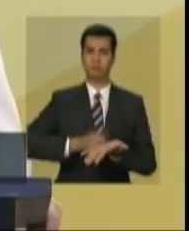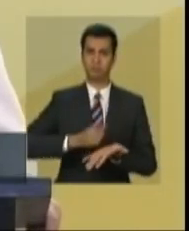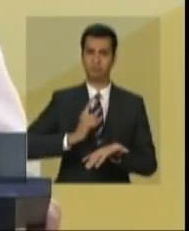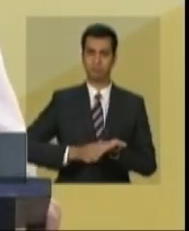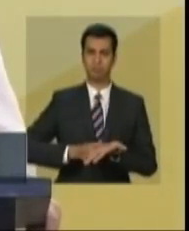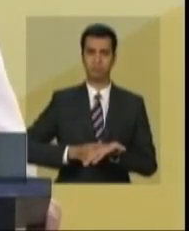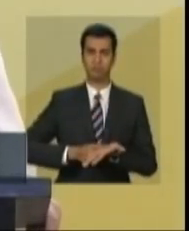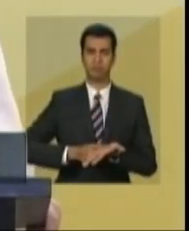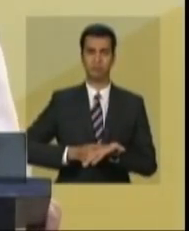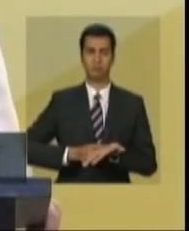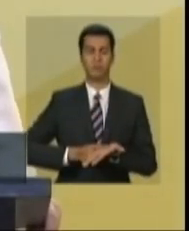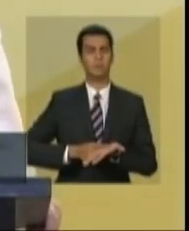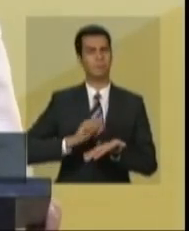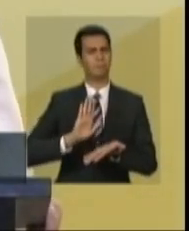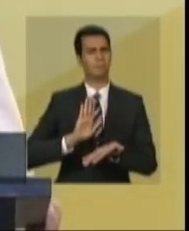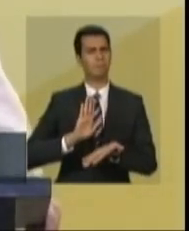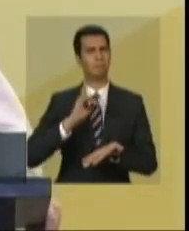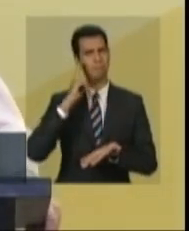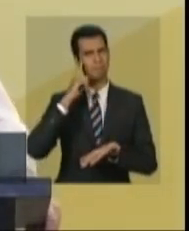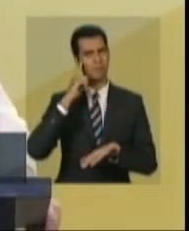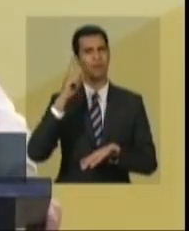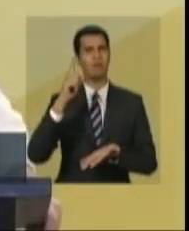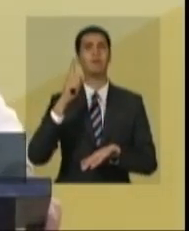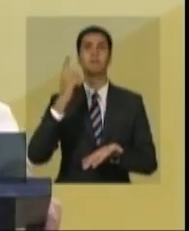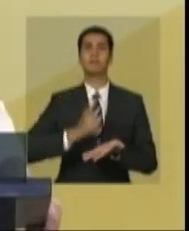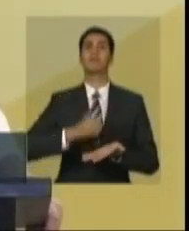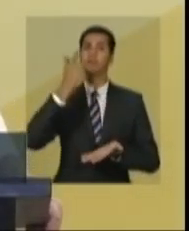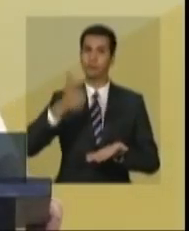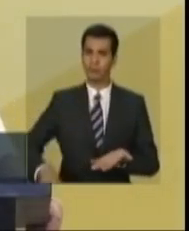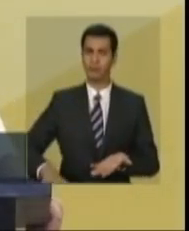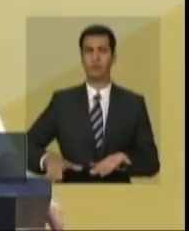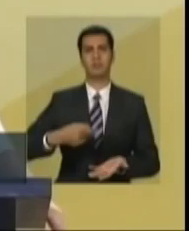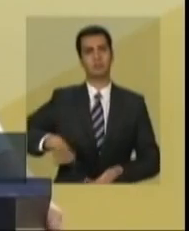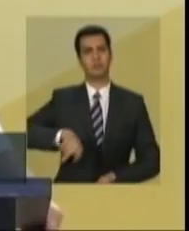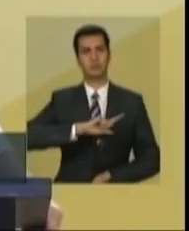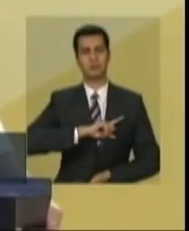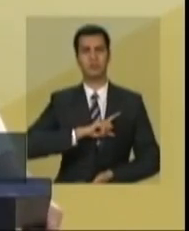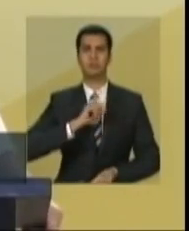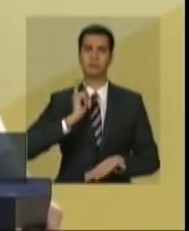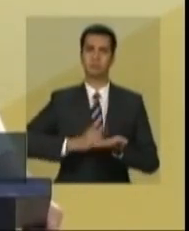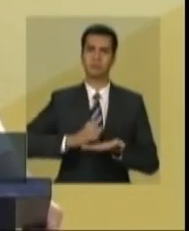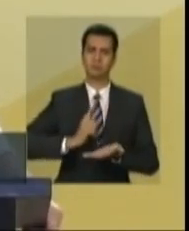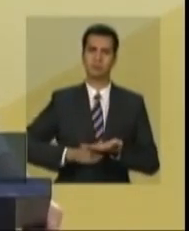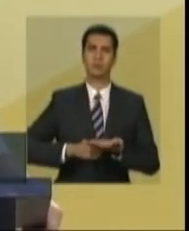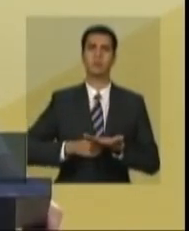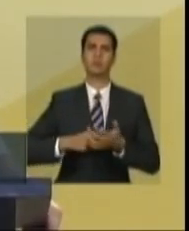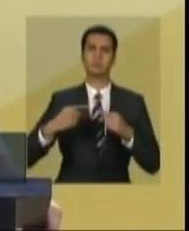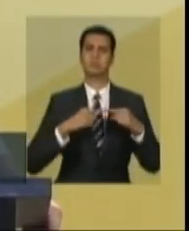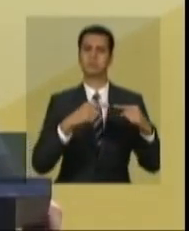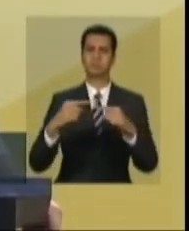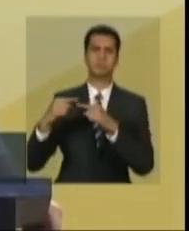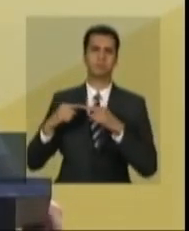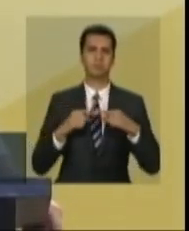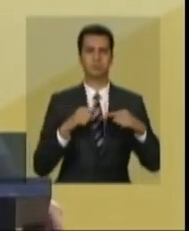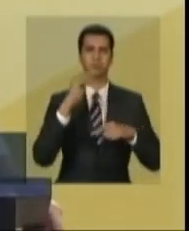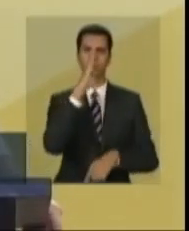ou melhor, reafirmemos, um pacto de emergência republicana na área da